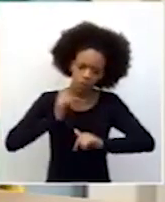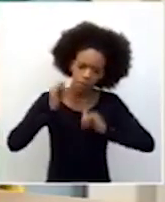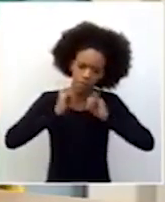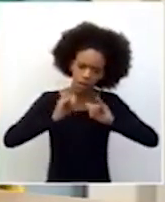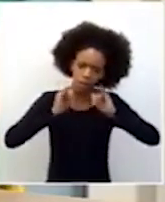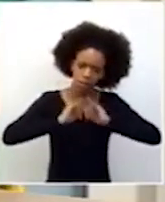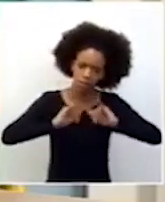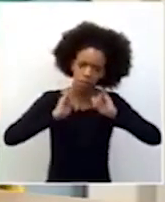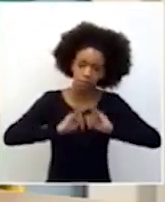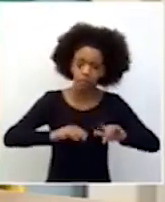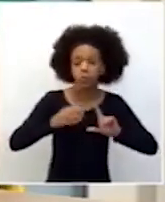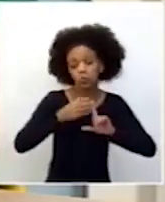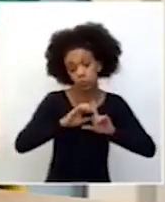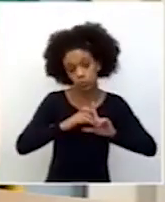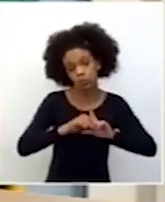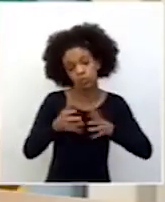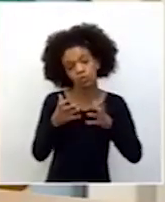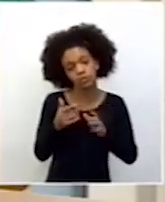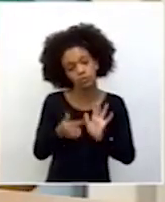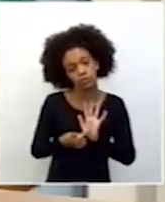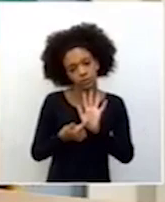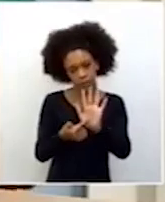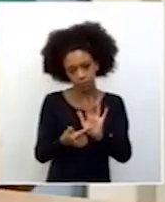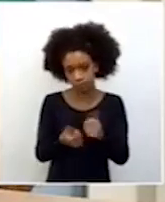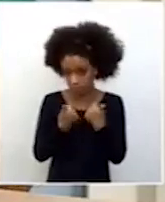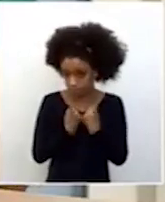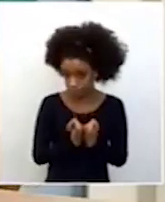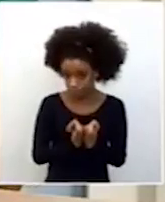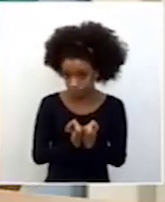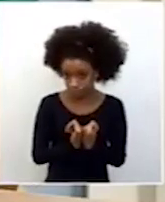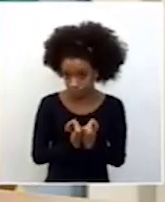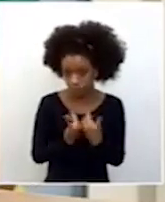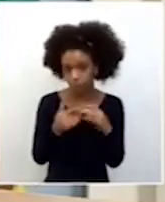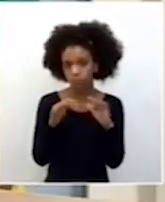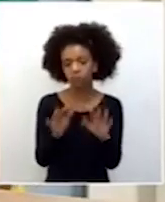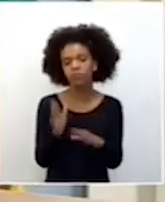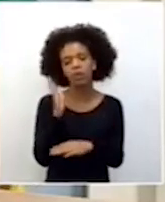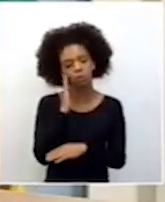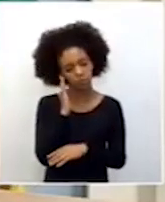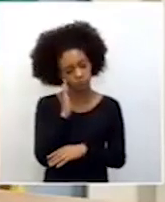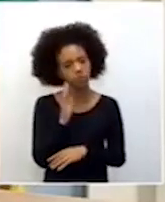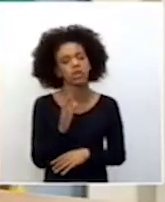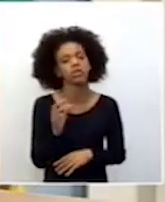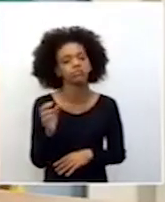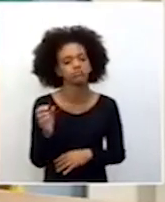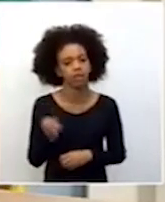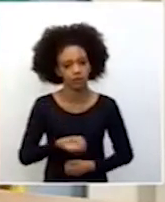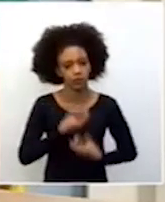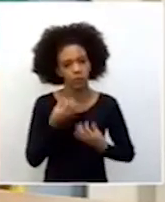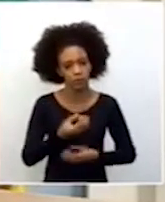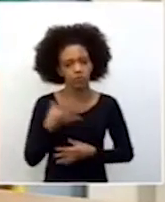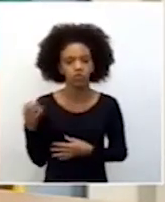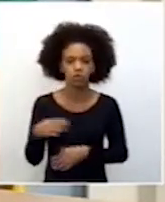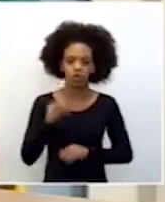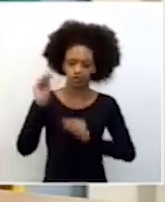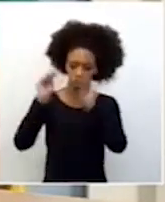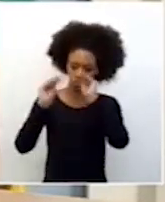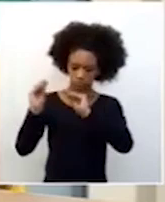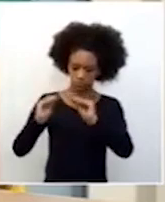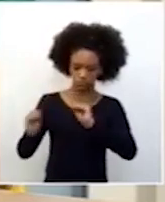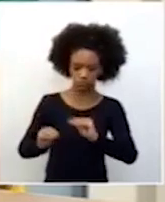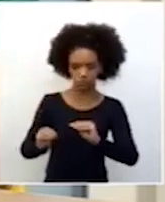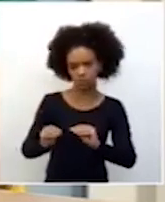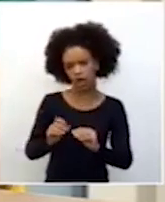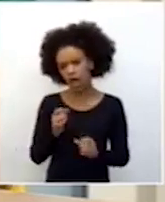mensagem que o chargista quis me transmitir, tudo bem? Então, eu sei da atualidade, ele coloca ali naquela imagem,